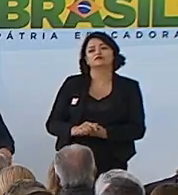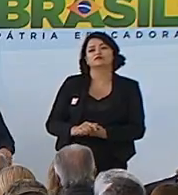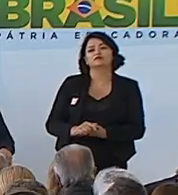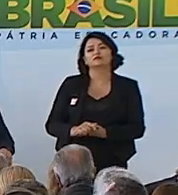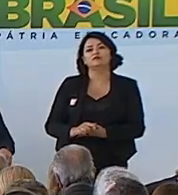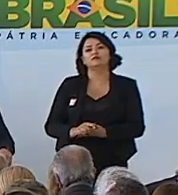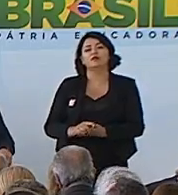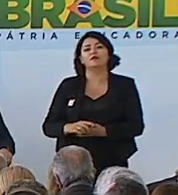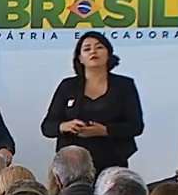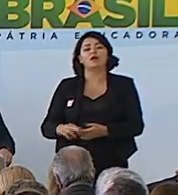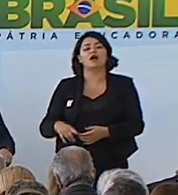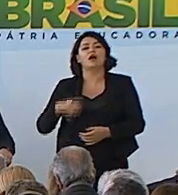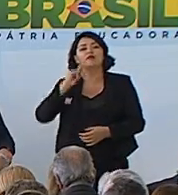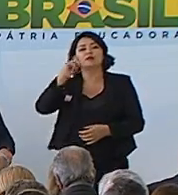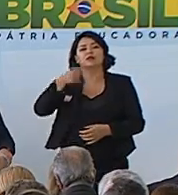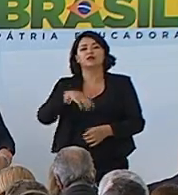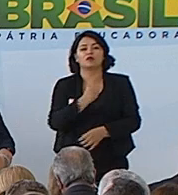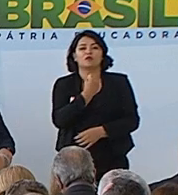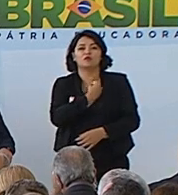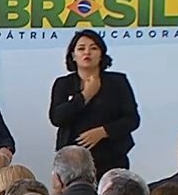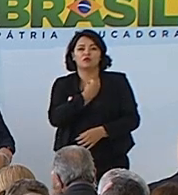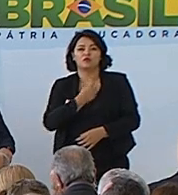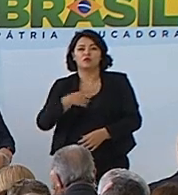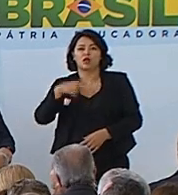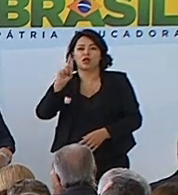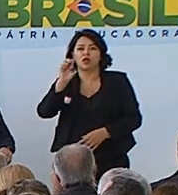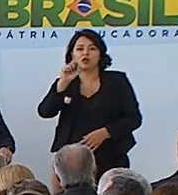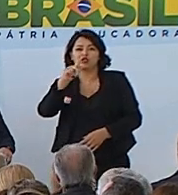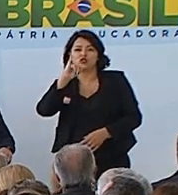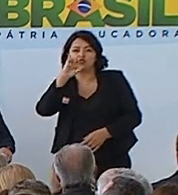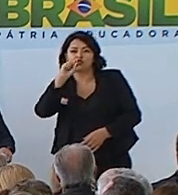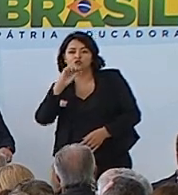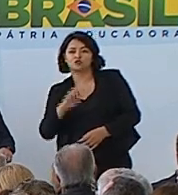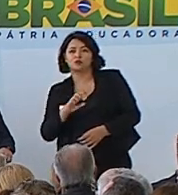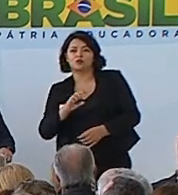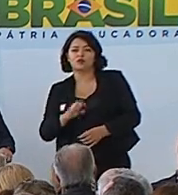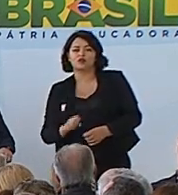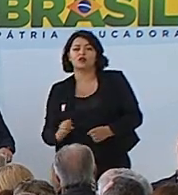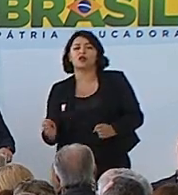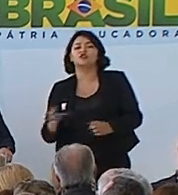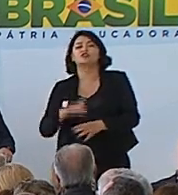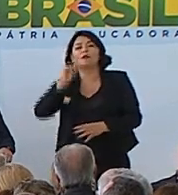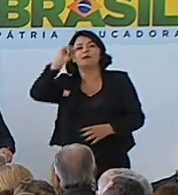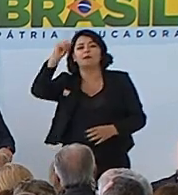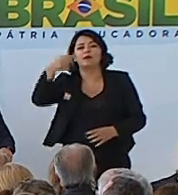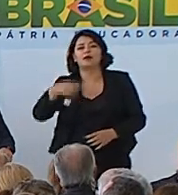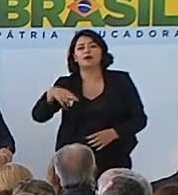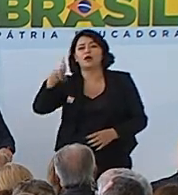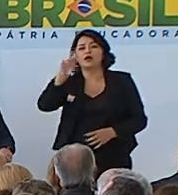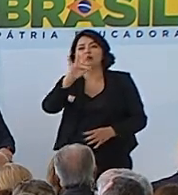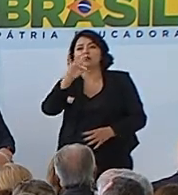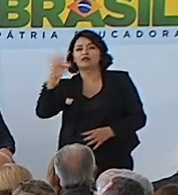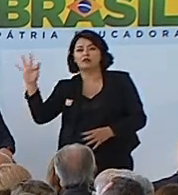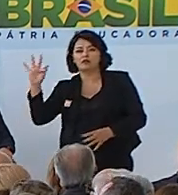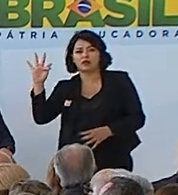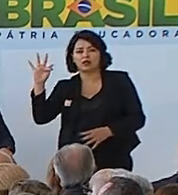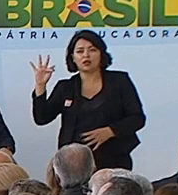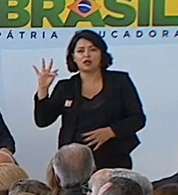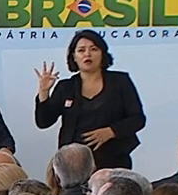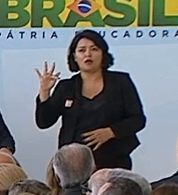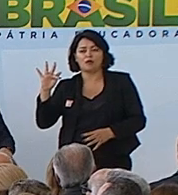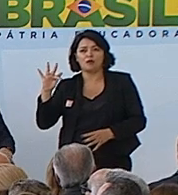Empresarial quando deferi n sabe o que aconteceu pessoal foi automaticamente pra Receita Federal aqui do meu amigo ocaso que não tá aqui o